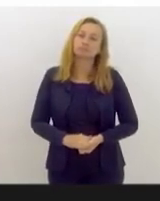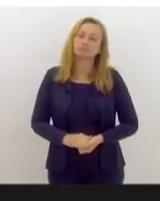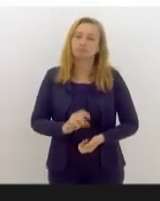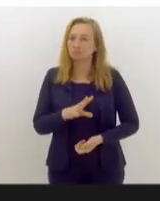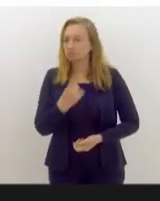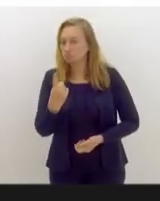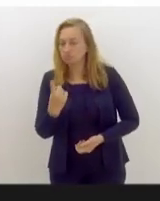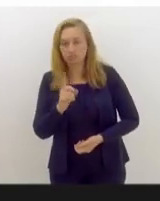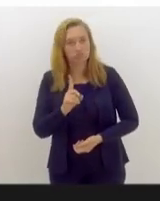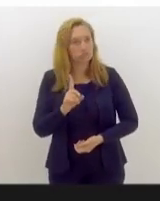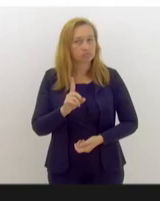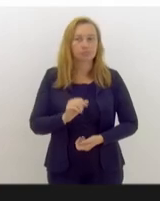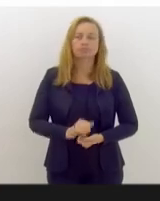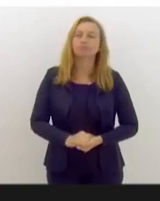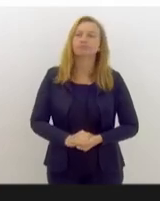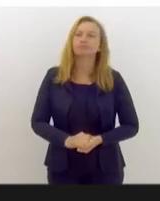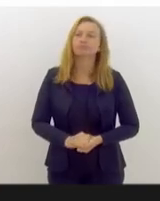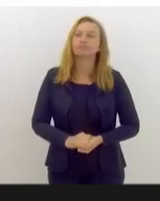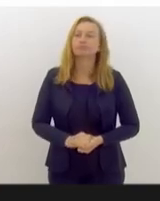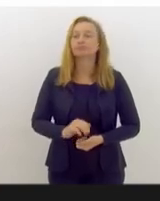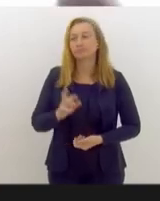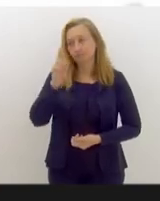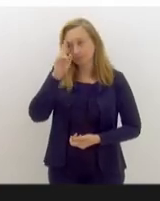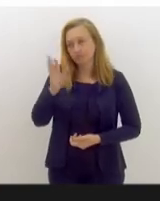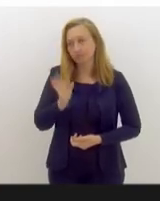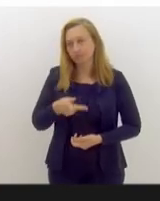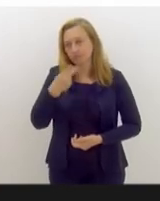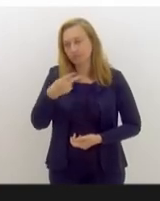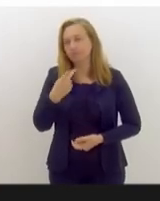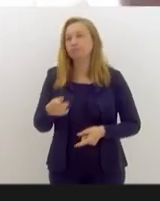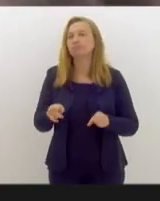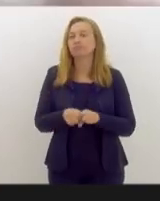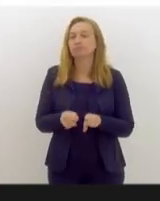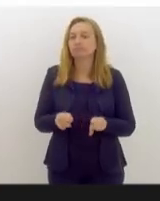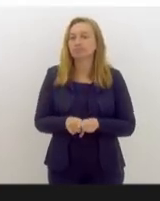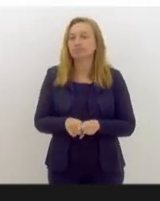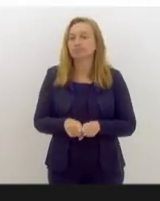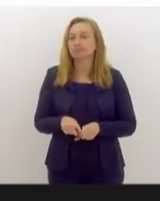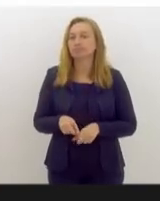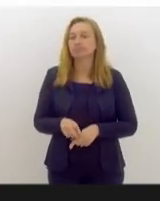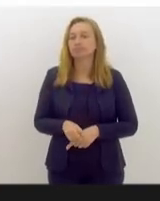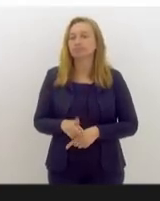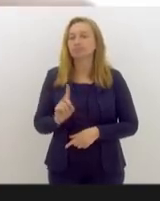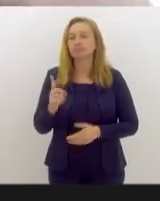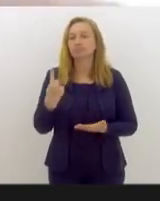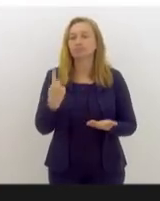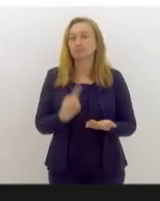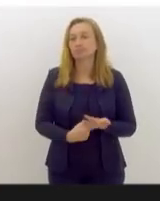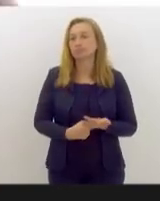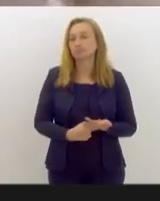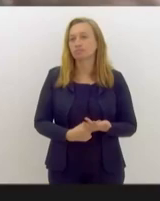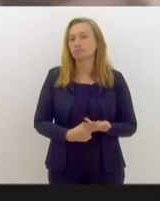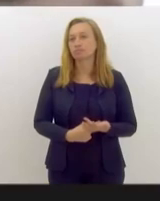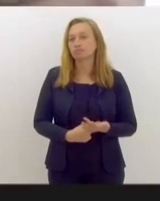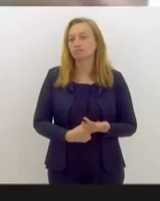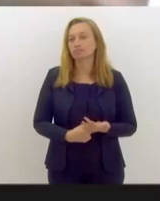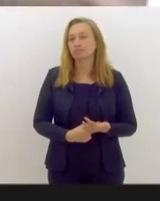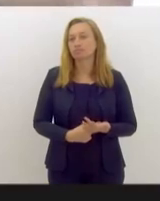o senhor muito bem mencionou, com o descompromisso, começa